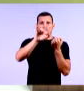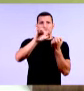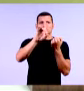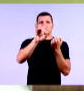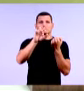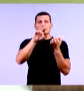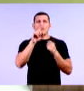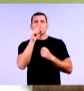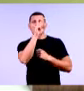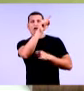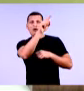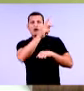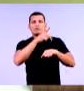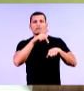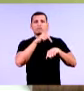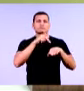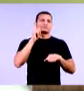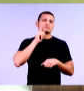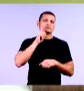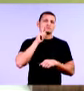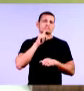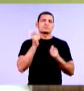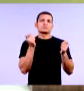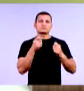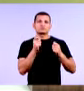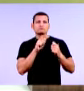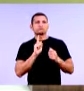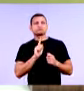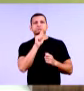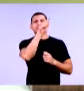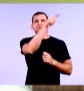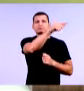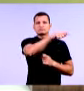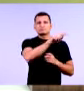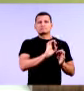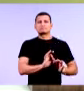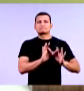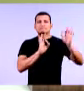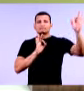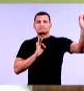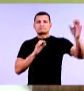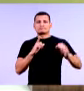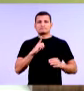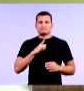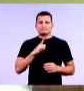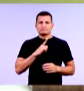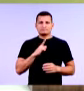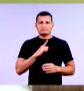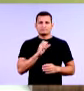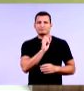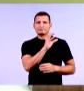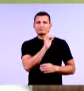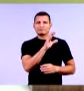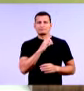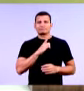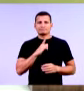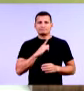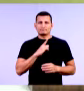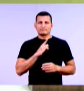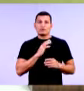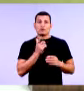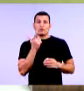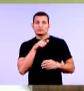Unidos, lá na costa oeste dos Estados Unidos, ou seja, a milhares e milhares de quilômetros do local onde a gente está, para poder acessar